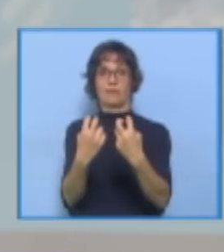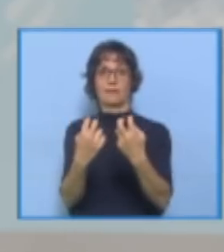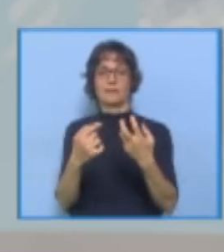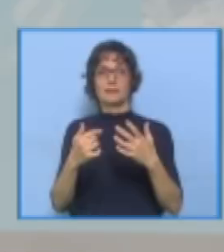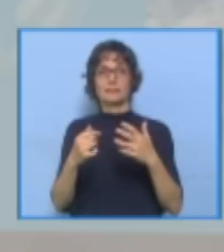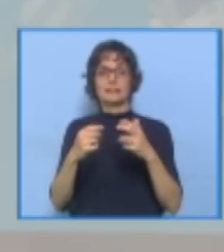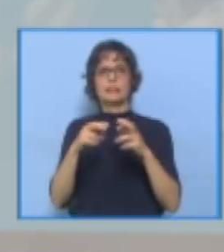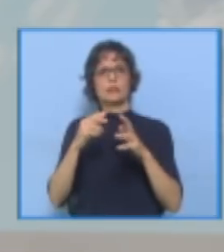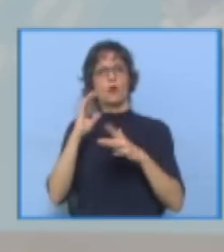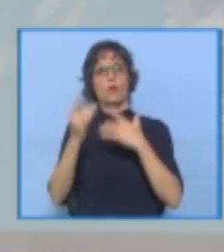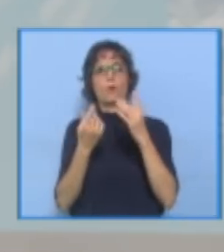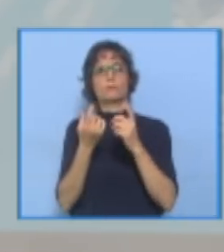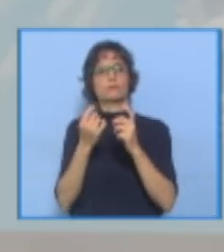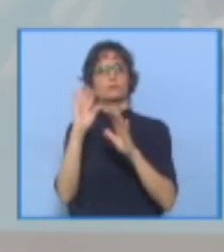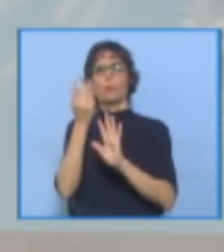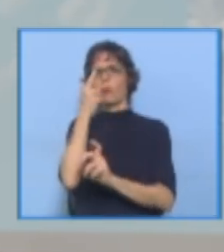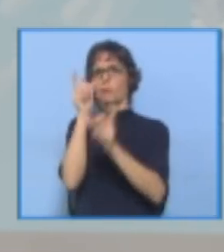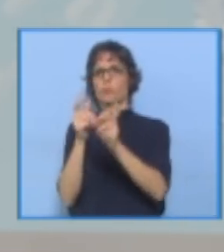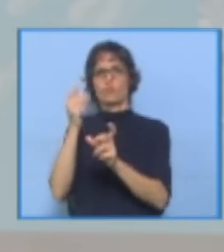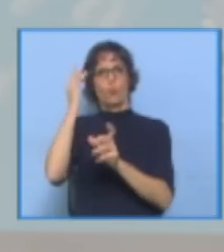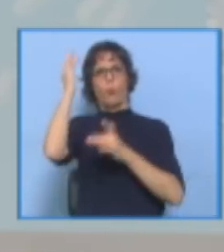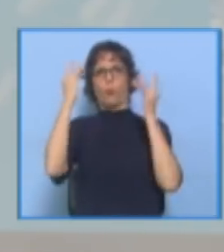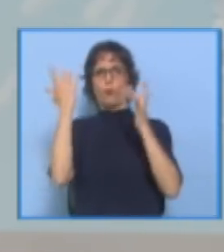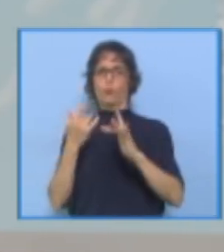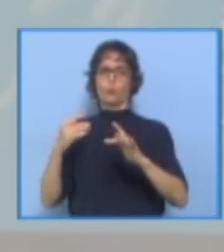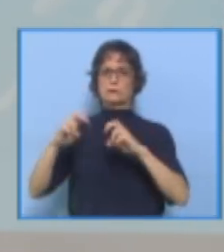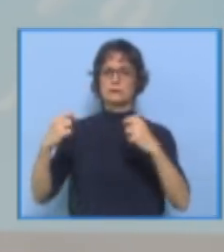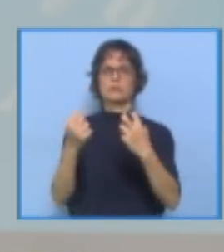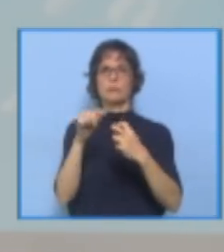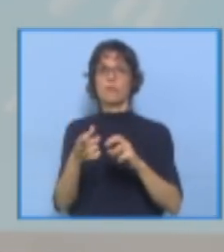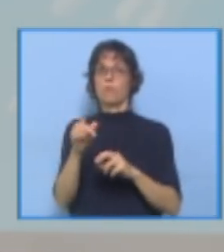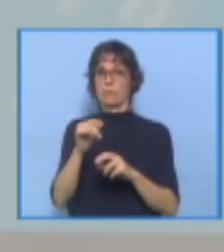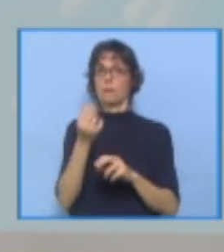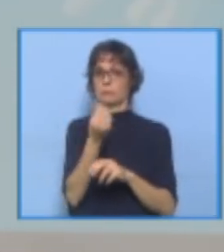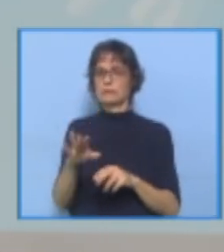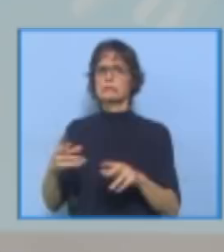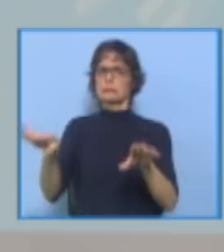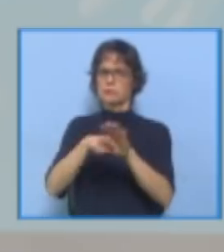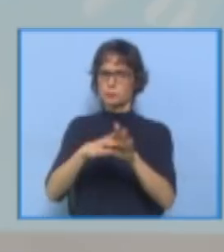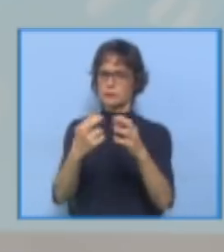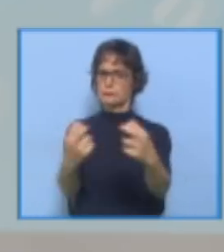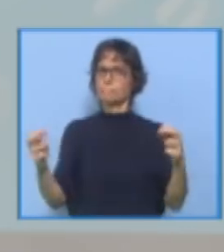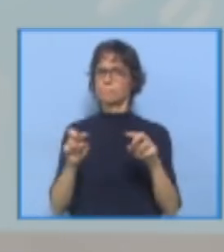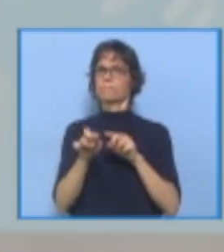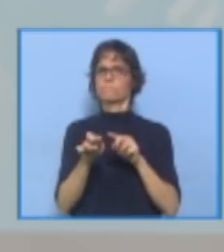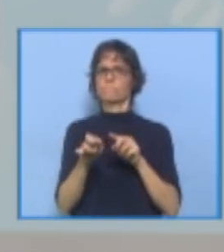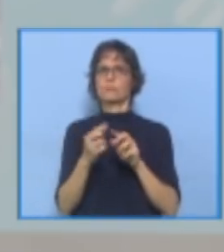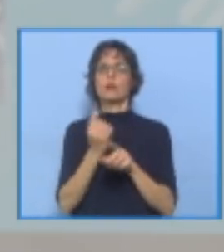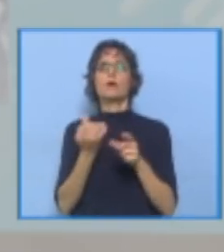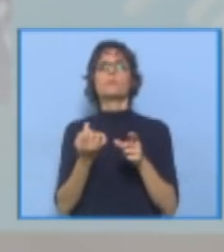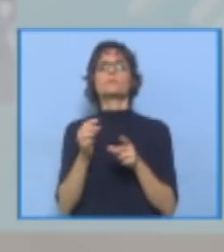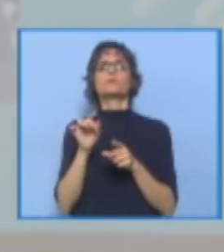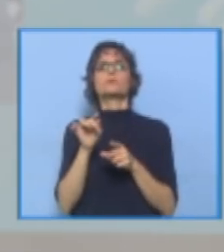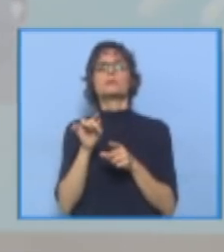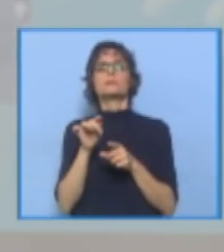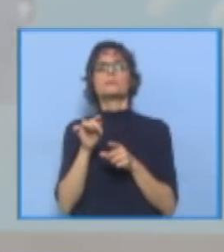casa, esses intelectuais que passavam por lá, porque toda a questão dele, tentando partir assim de uma ideia base, é